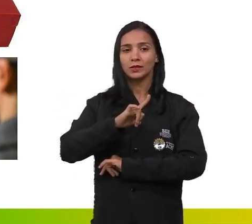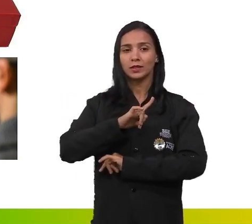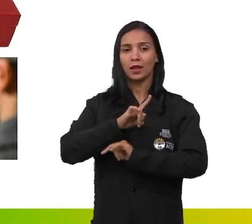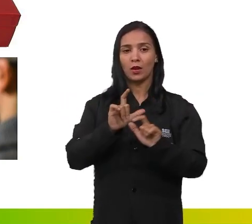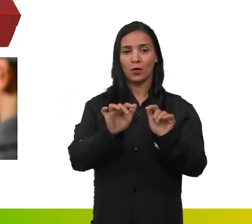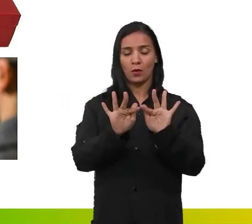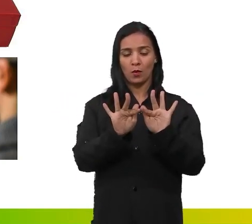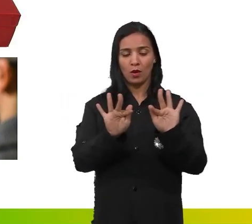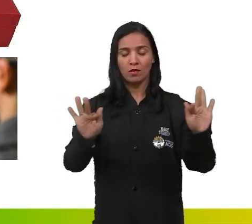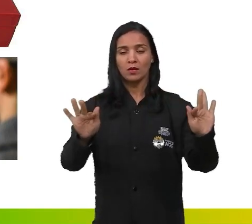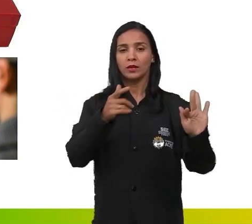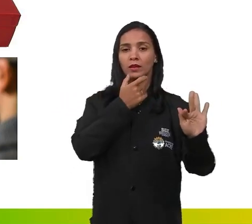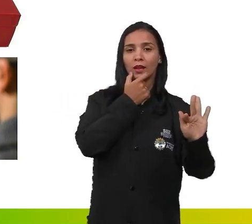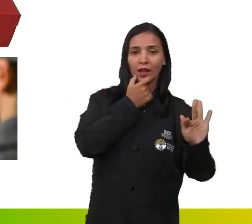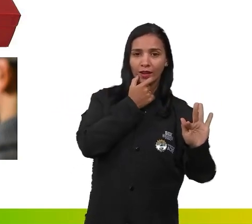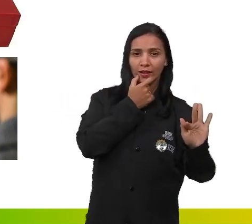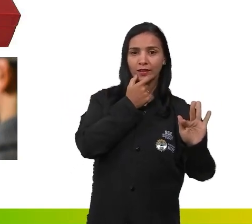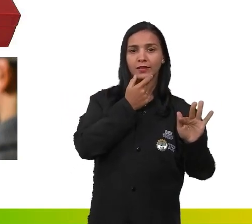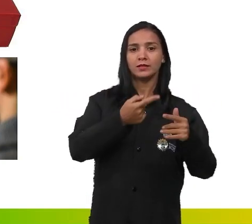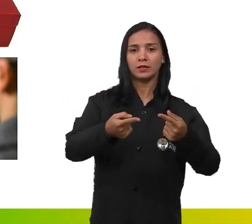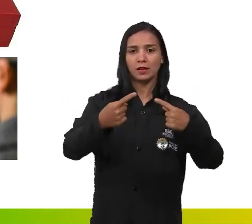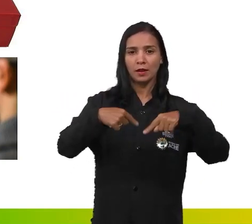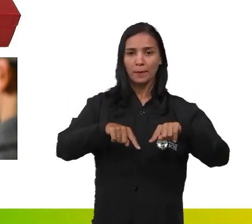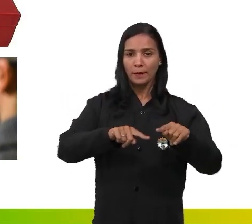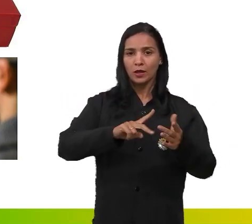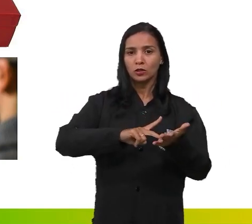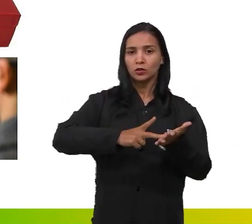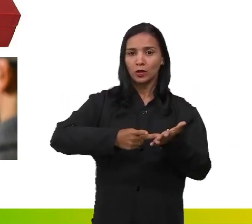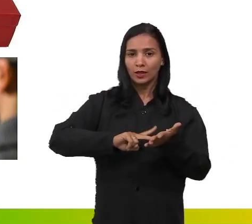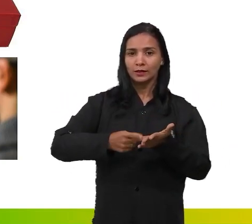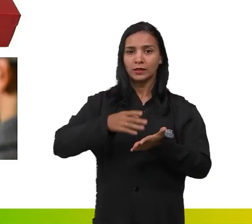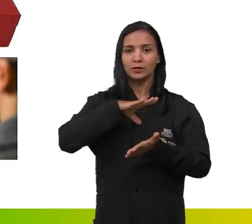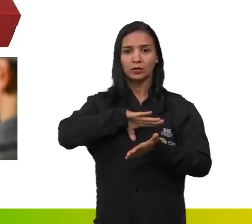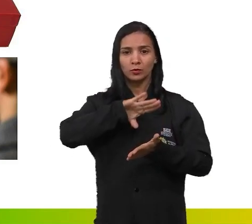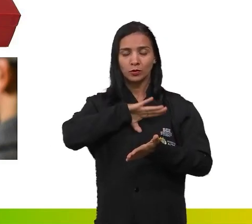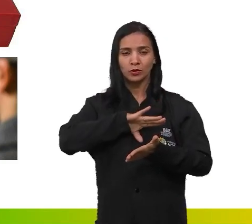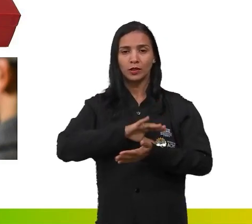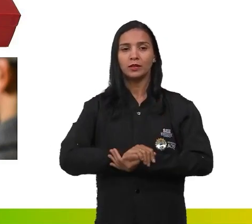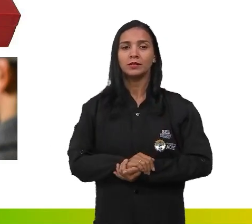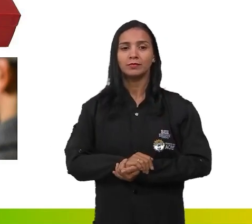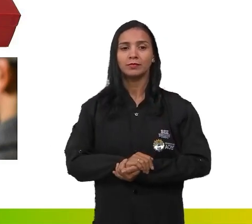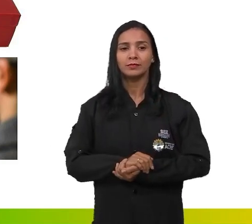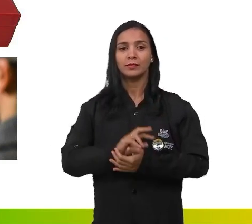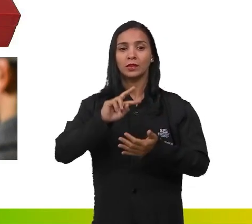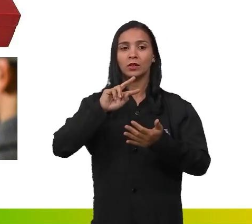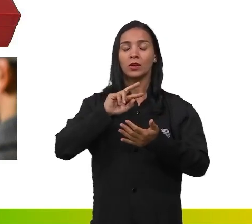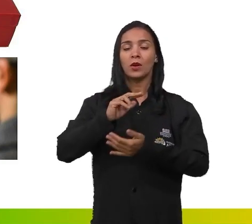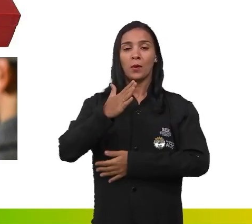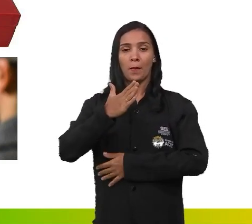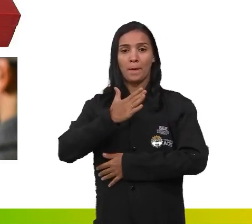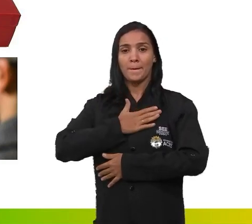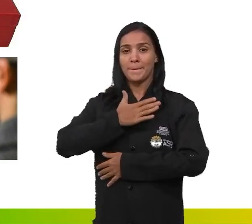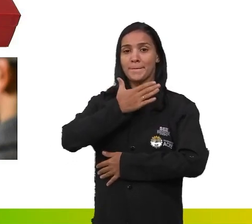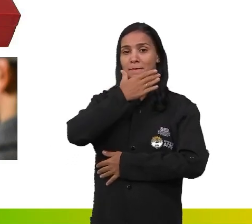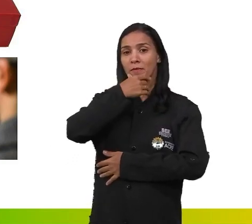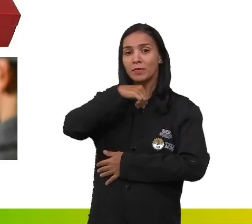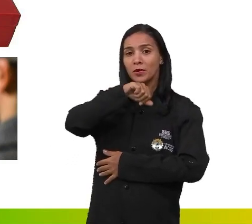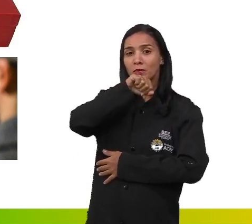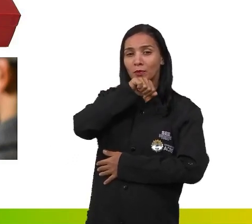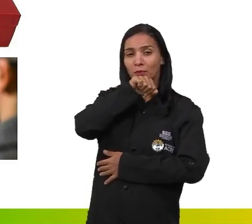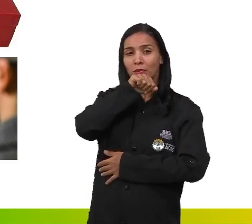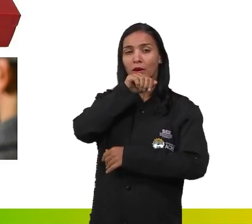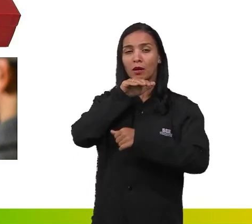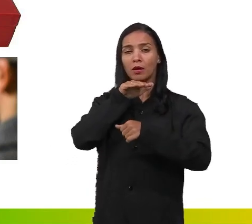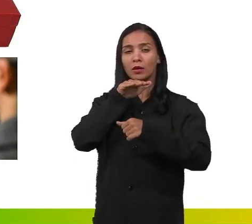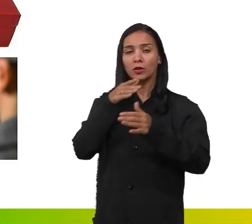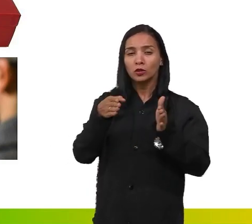sometimes comes home late at night. Meu pai às vezes chega em casa tarde à noite. Então,